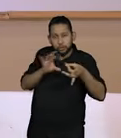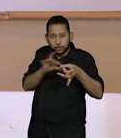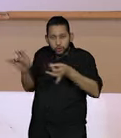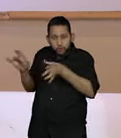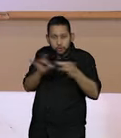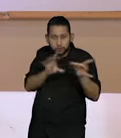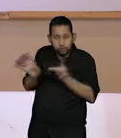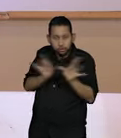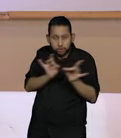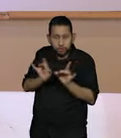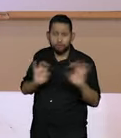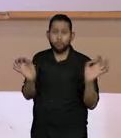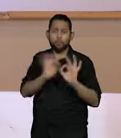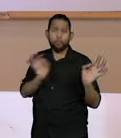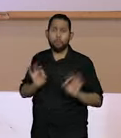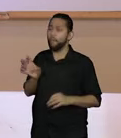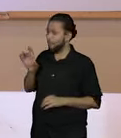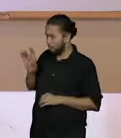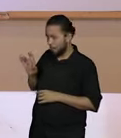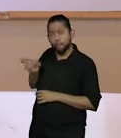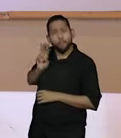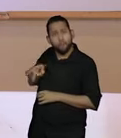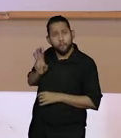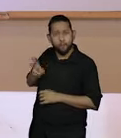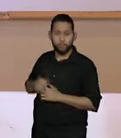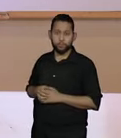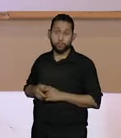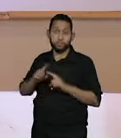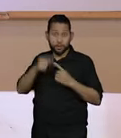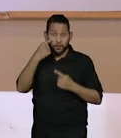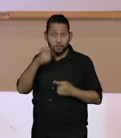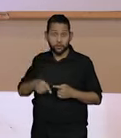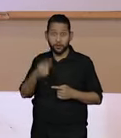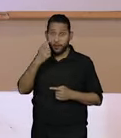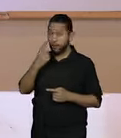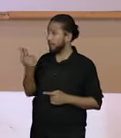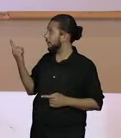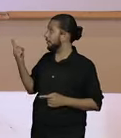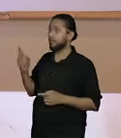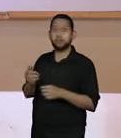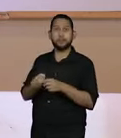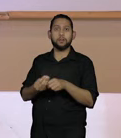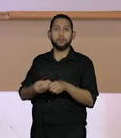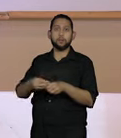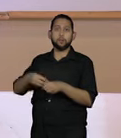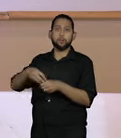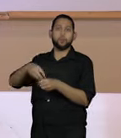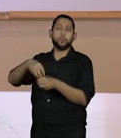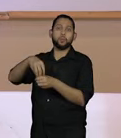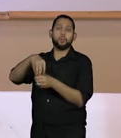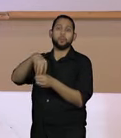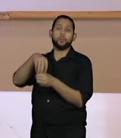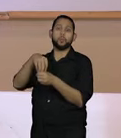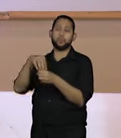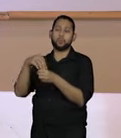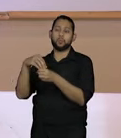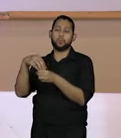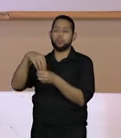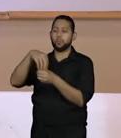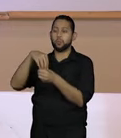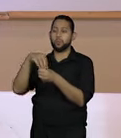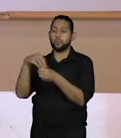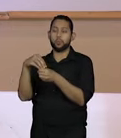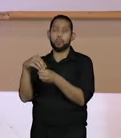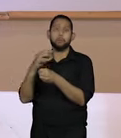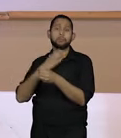fez, a gente pode perceber que houve a evidência da formação do gás hidrogênio, porém, essa evidência foi